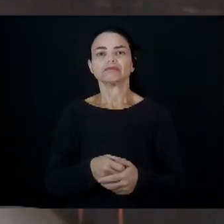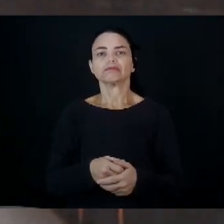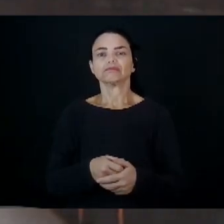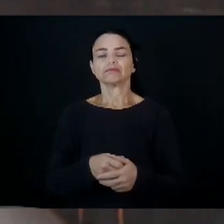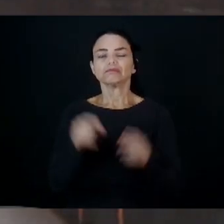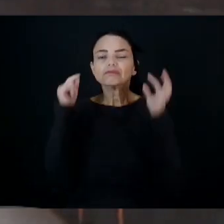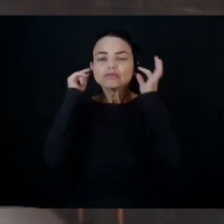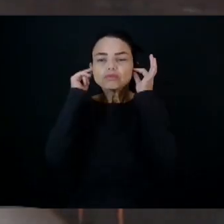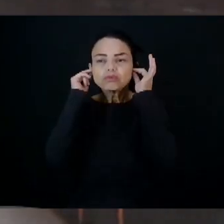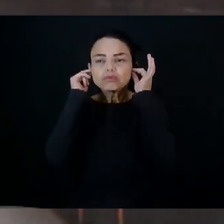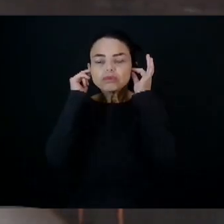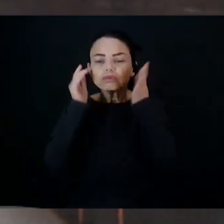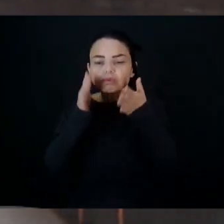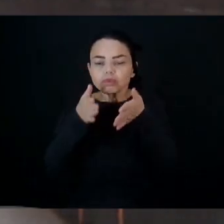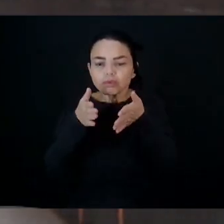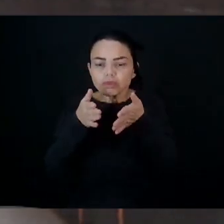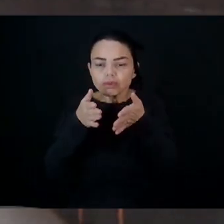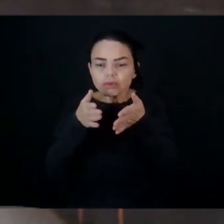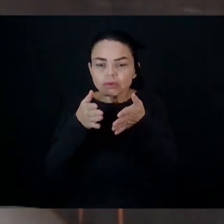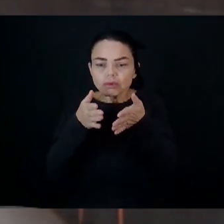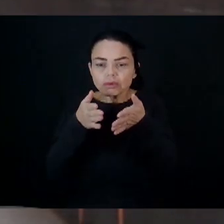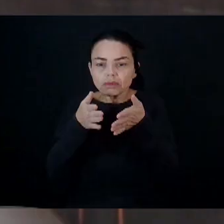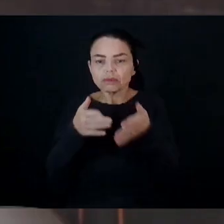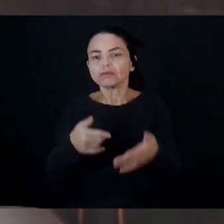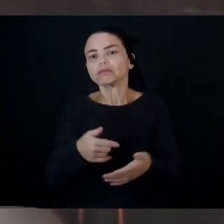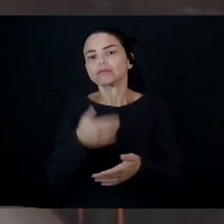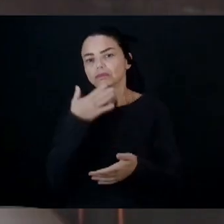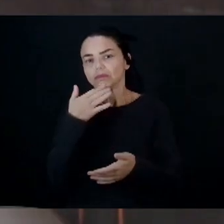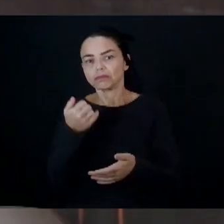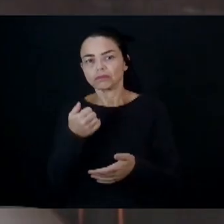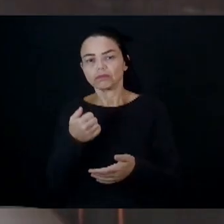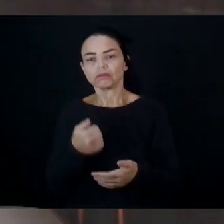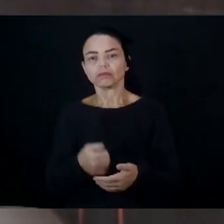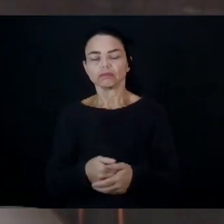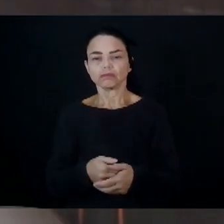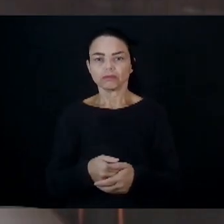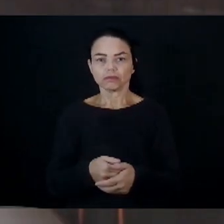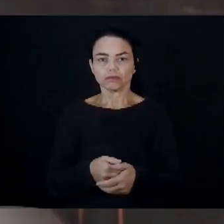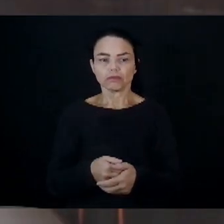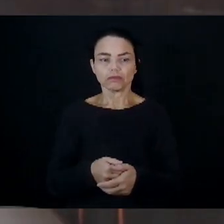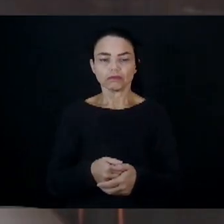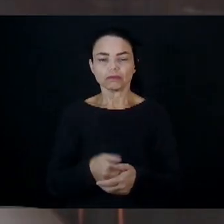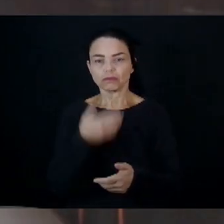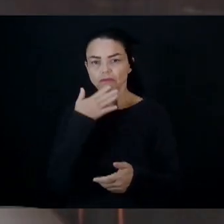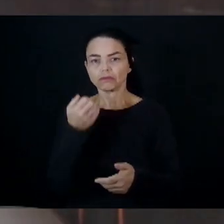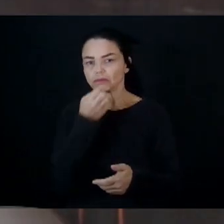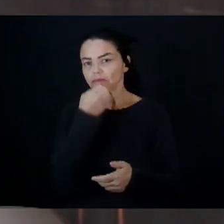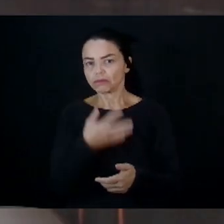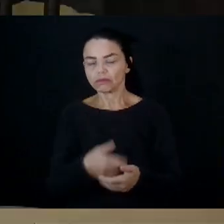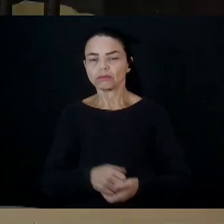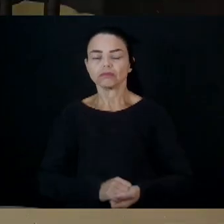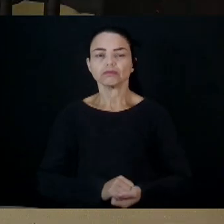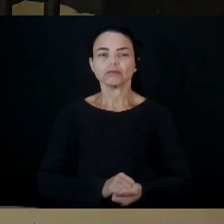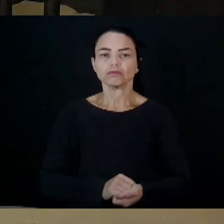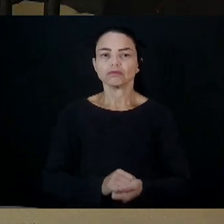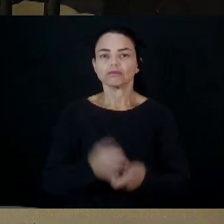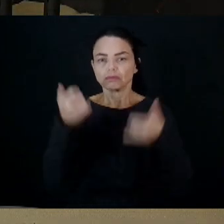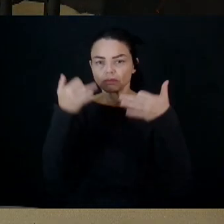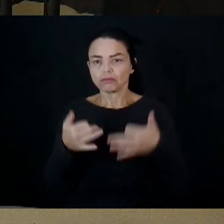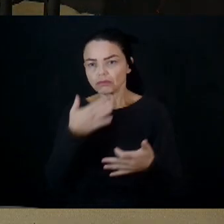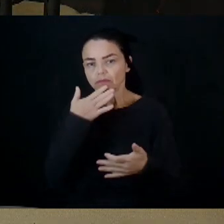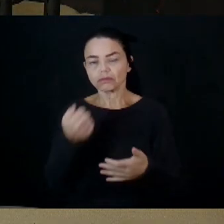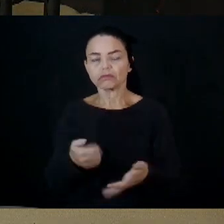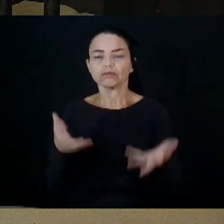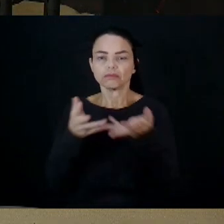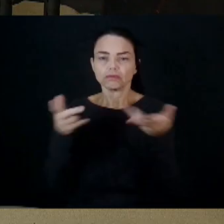estímulo só, consegue se controlar melhor no que ela está fazendo ali. Então, pode ser benéfico. Explicação maravilhosa, doutora. Agora você